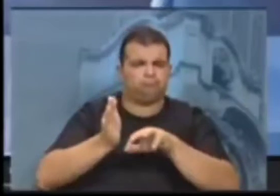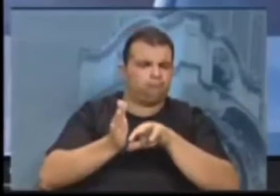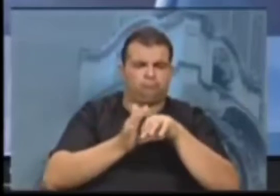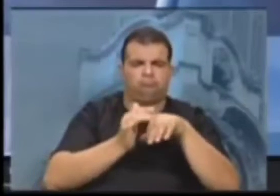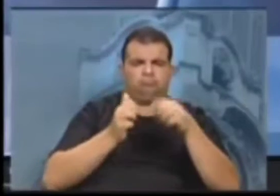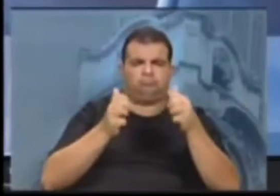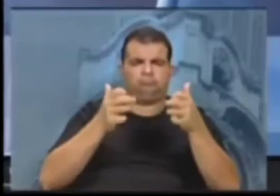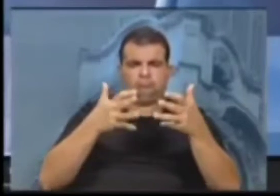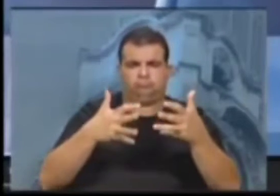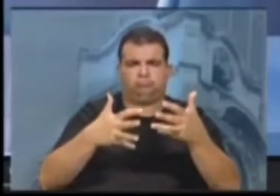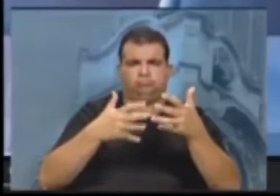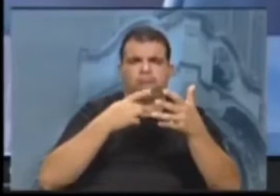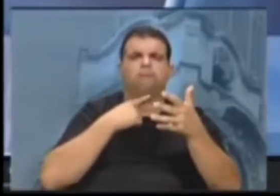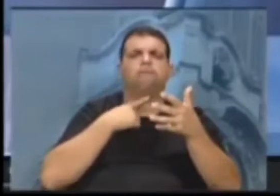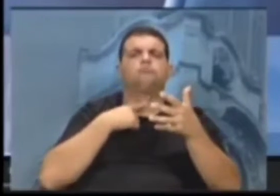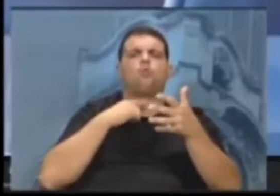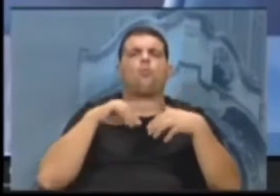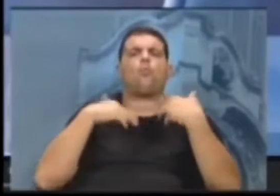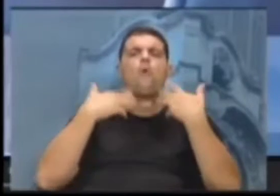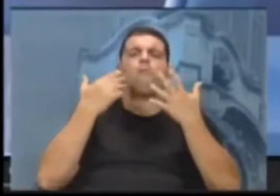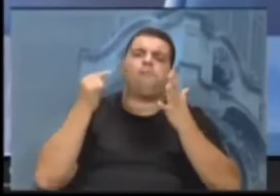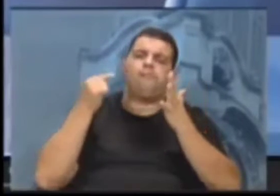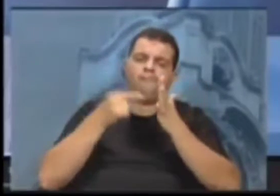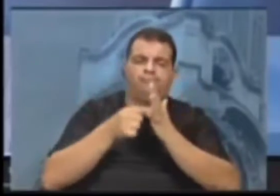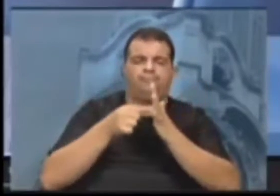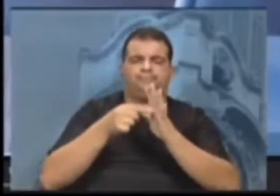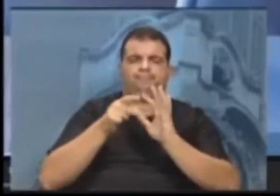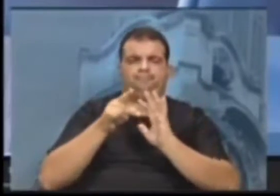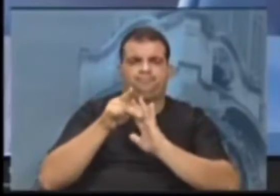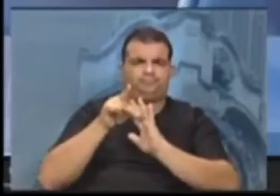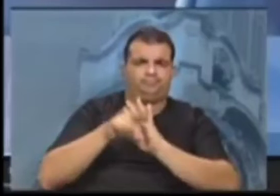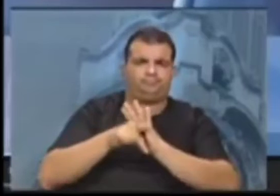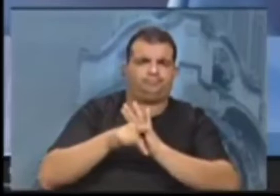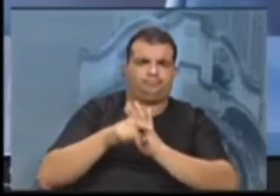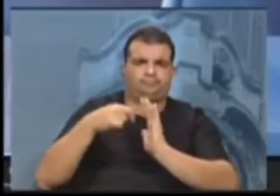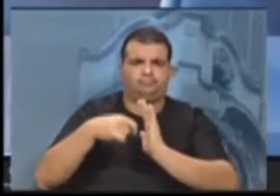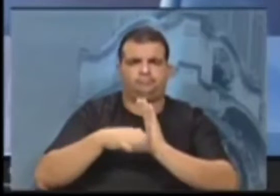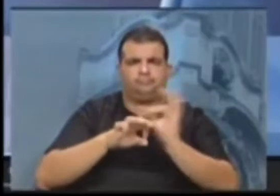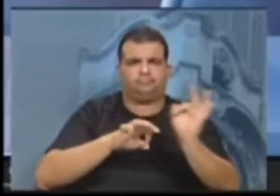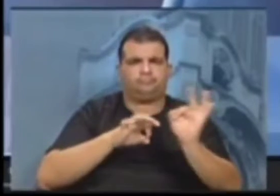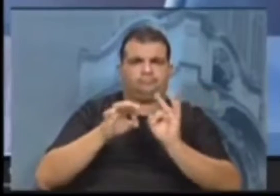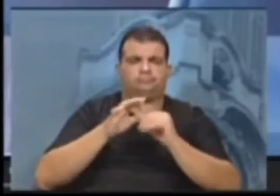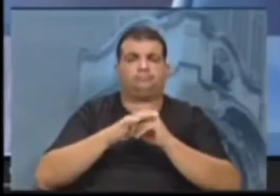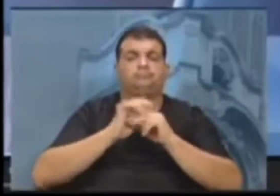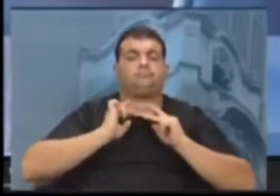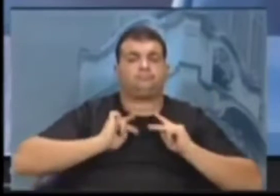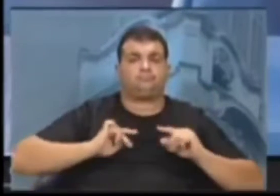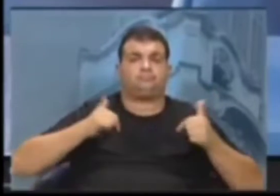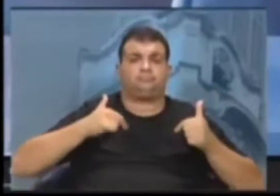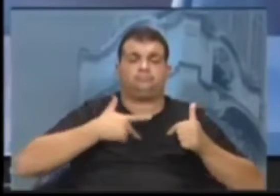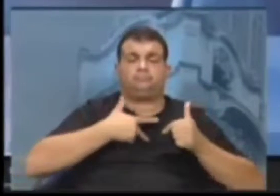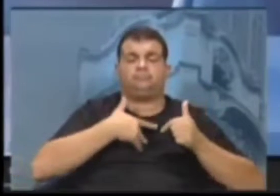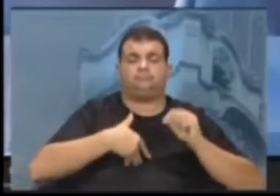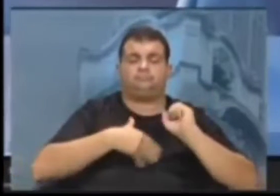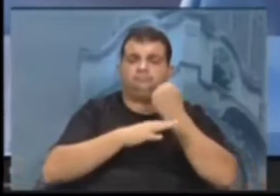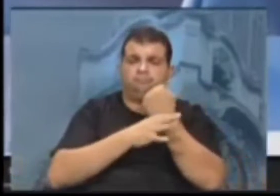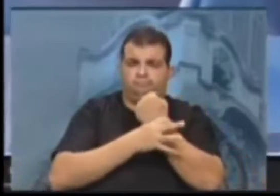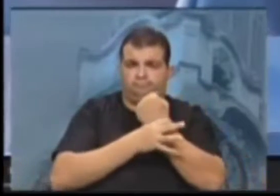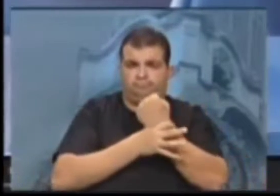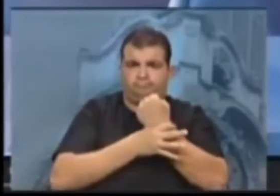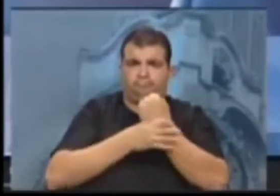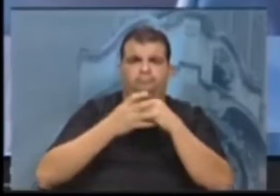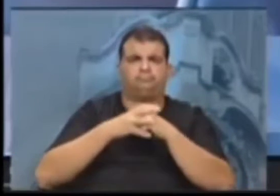então, qual é o objetivo desse projeto de lei. Os agentes da segurança pública, eles